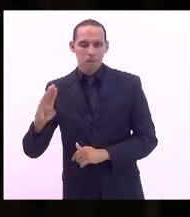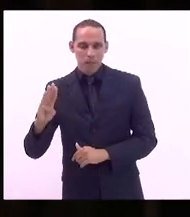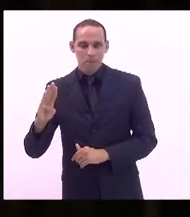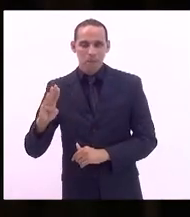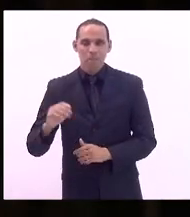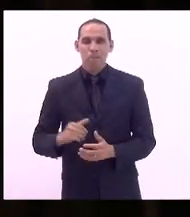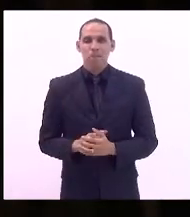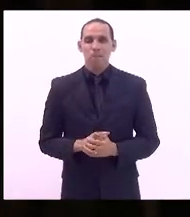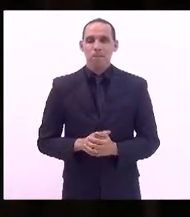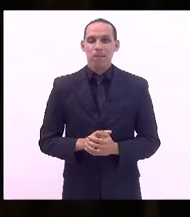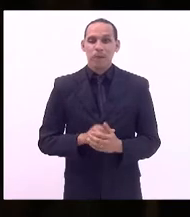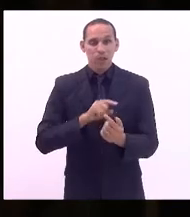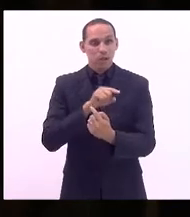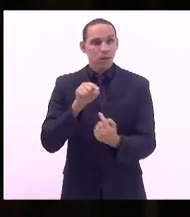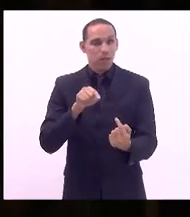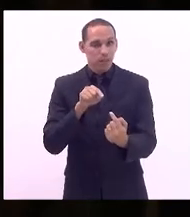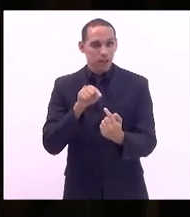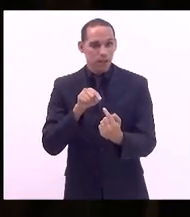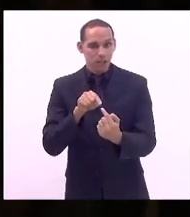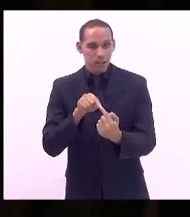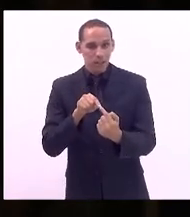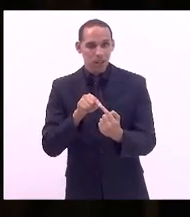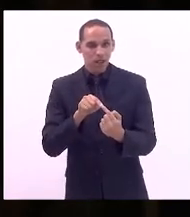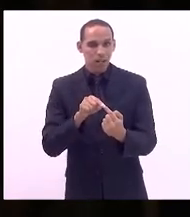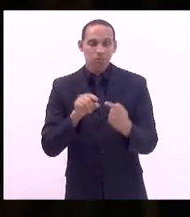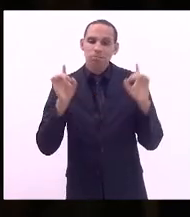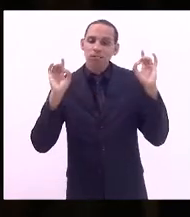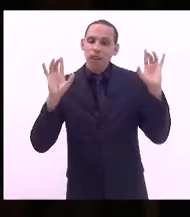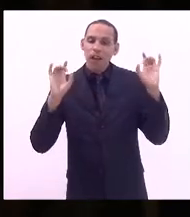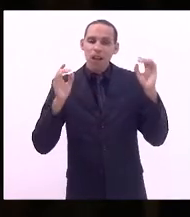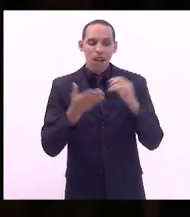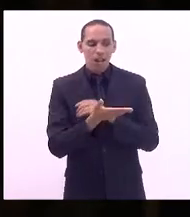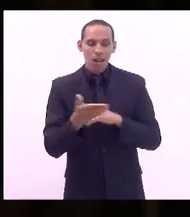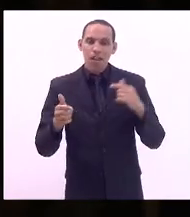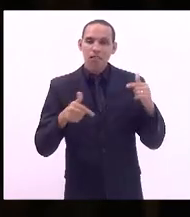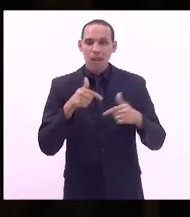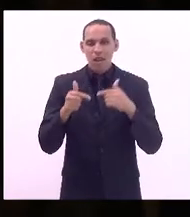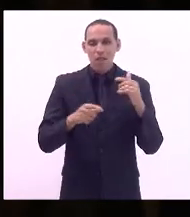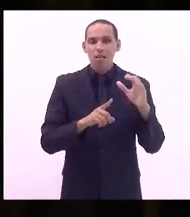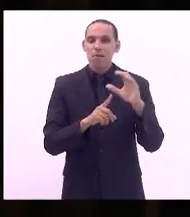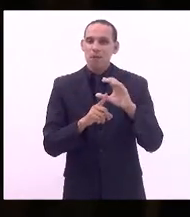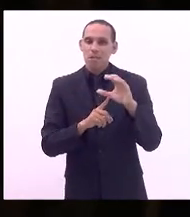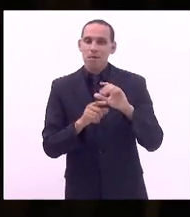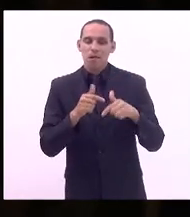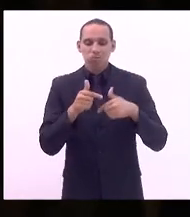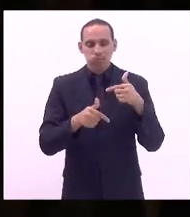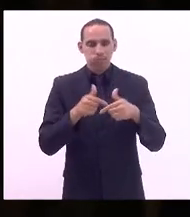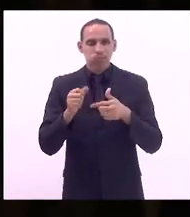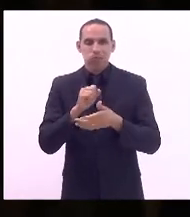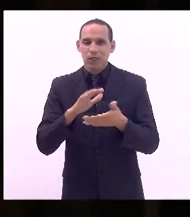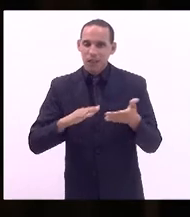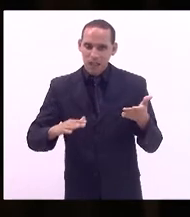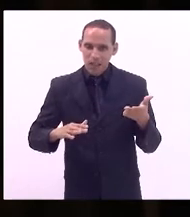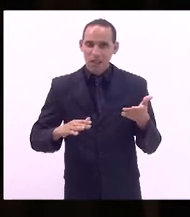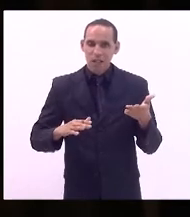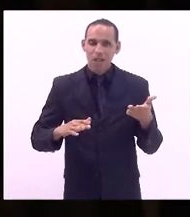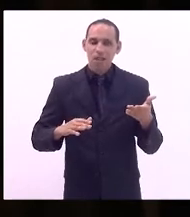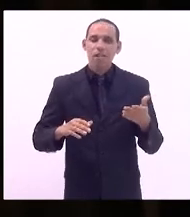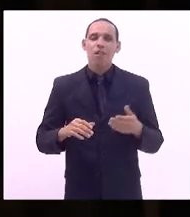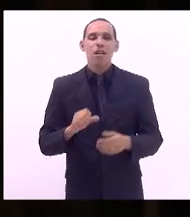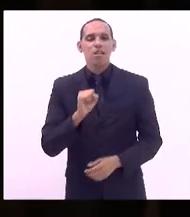do Brasil que tem por objetivo destacar o trabalho de capelães no exercício de sua função sacerdotal